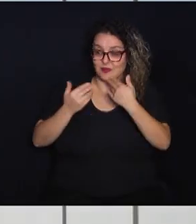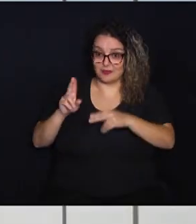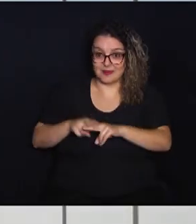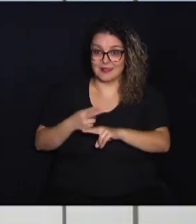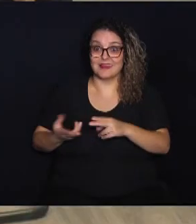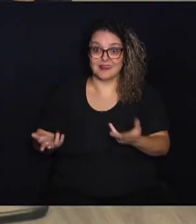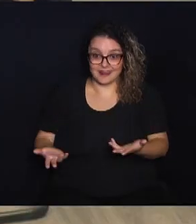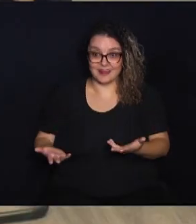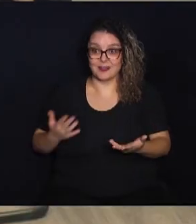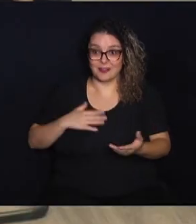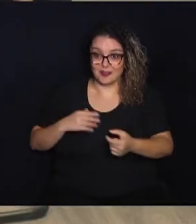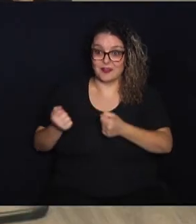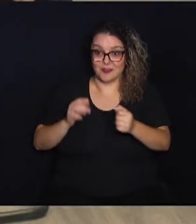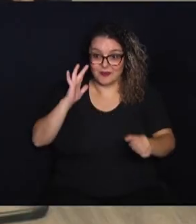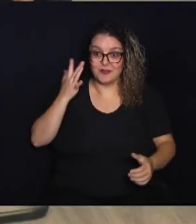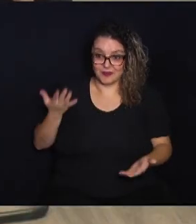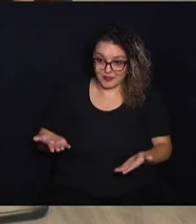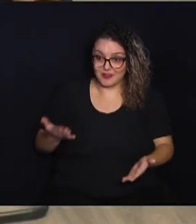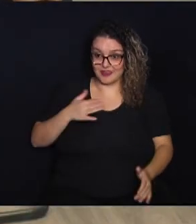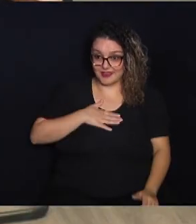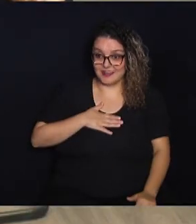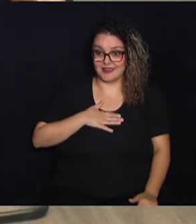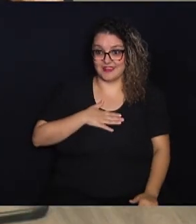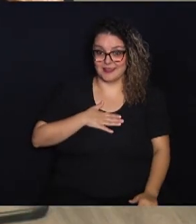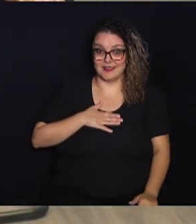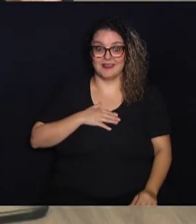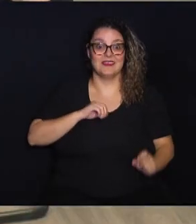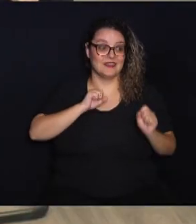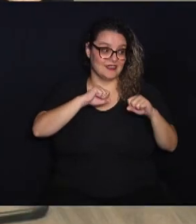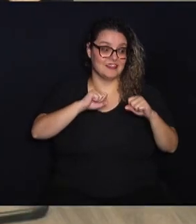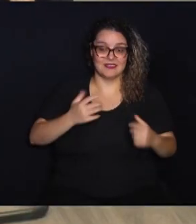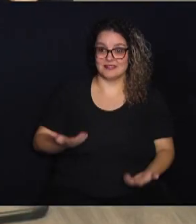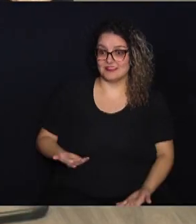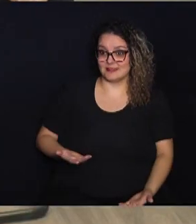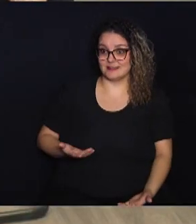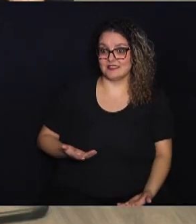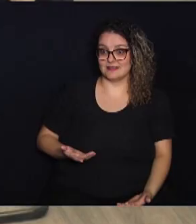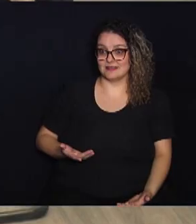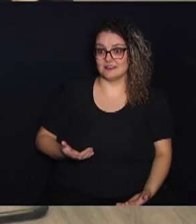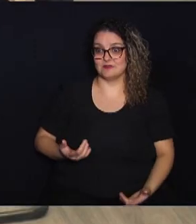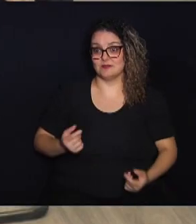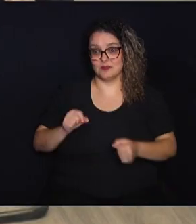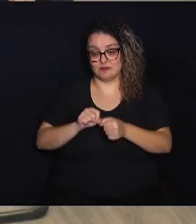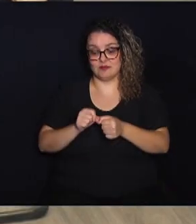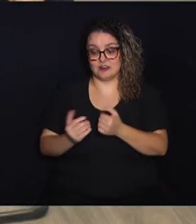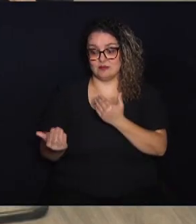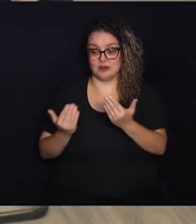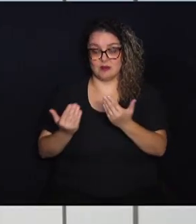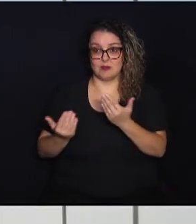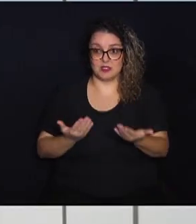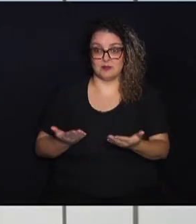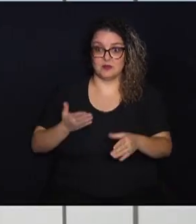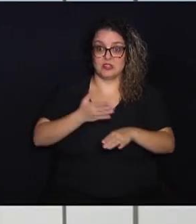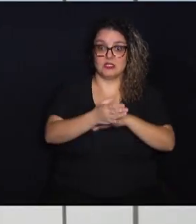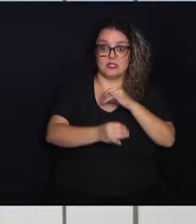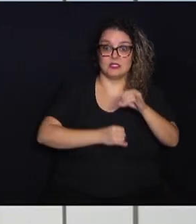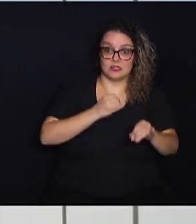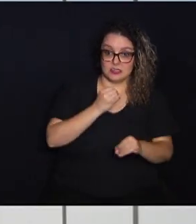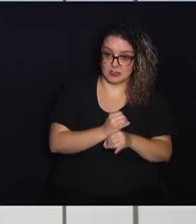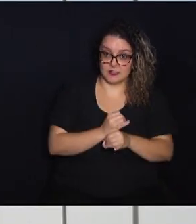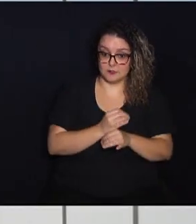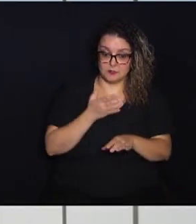Vida, Mas o né? meu carro acha isso de mim. Sim, Né? sim. Então, vamos fazer um paralelo com você entrar na internet. A gente entra